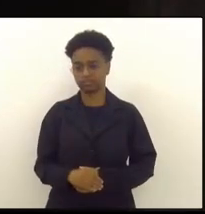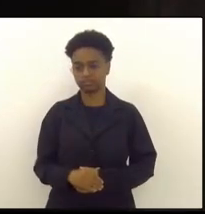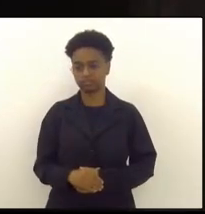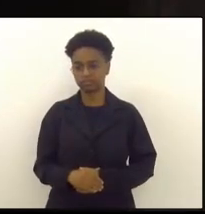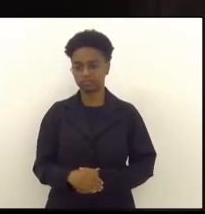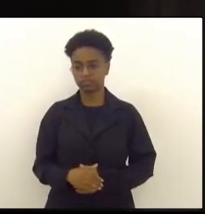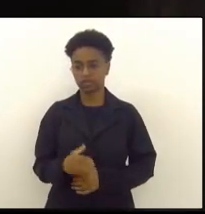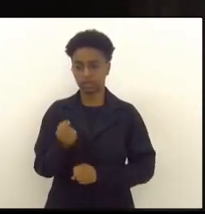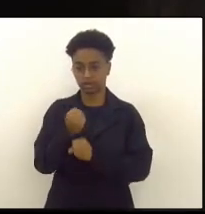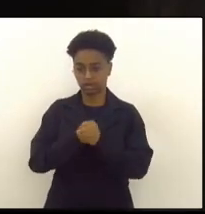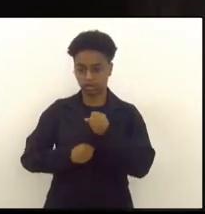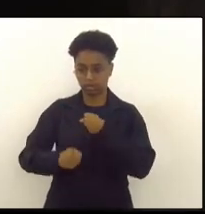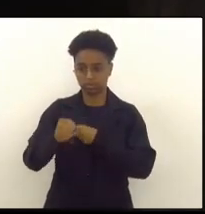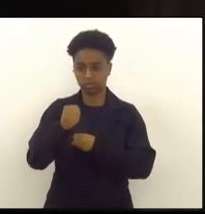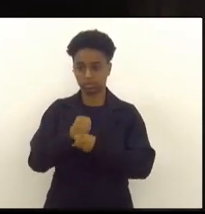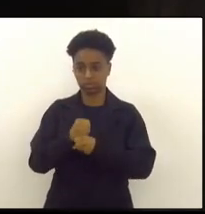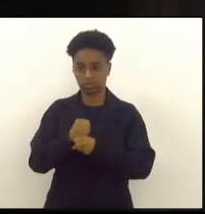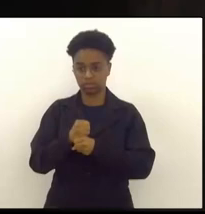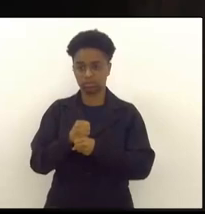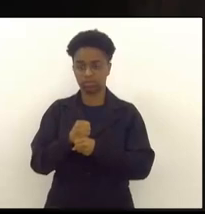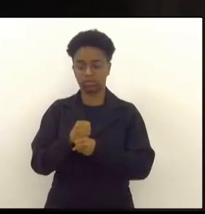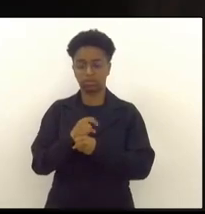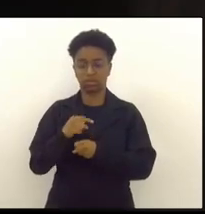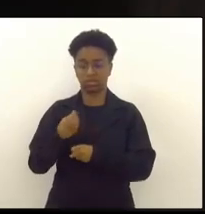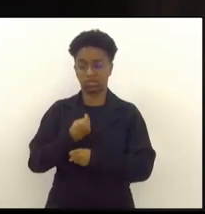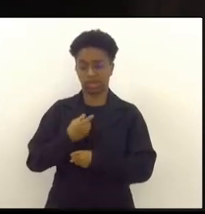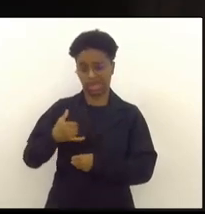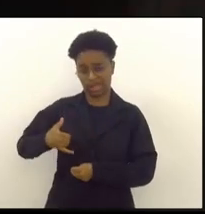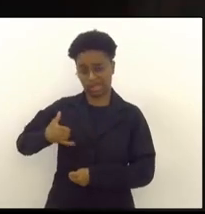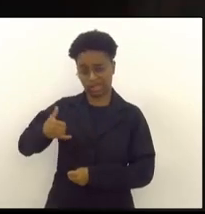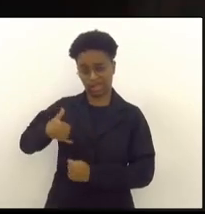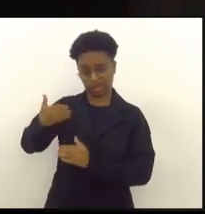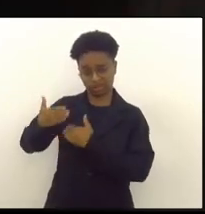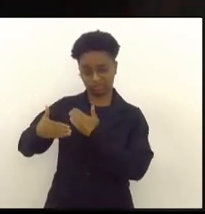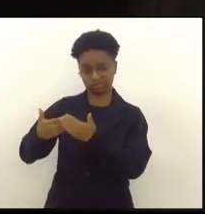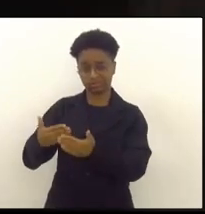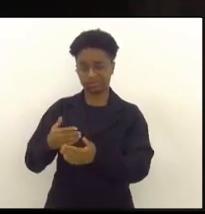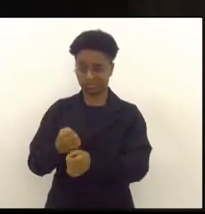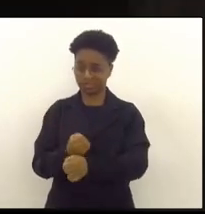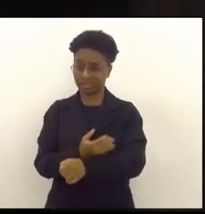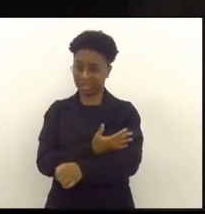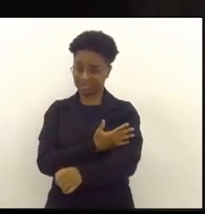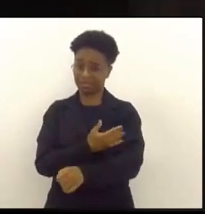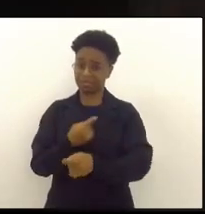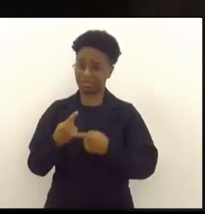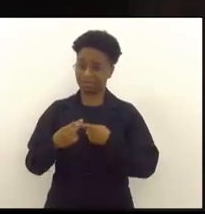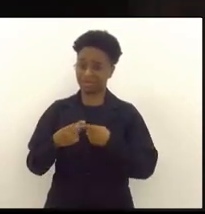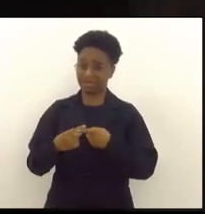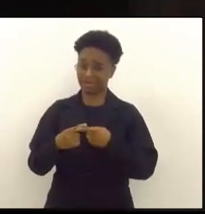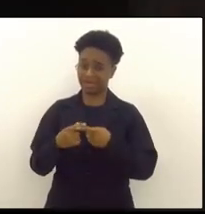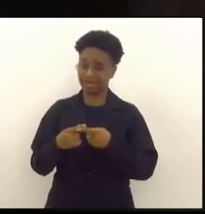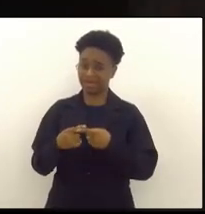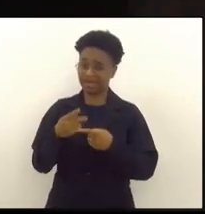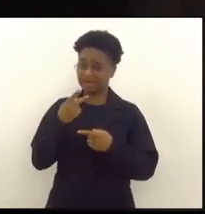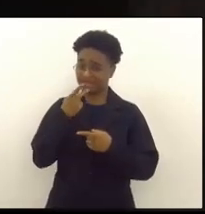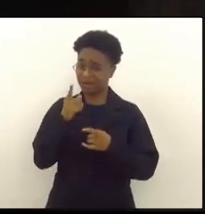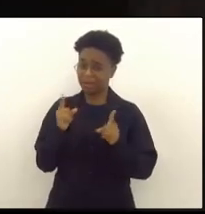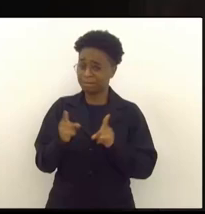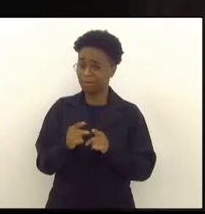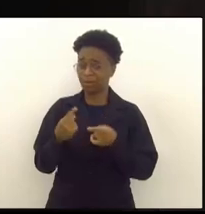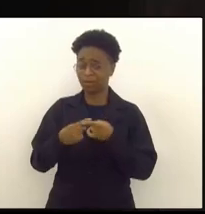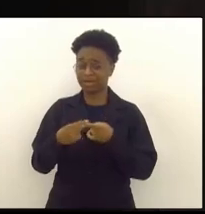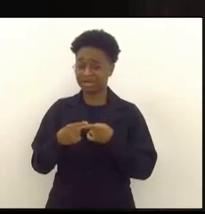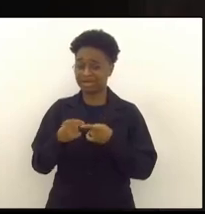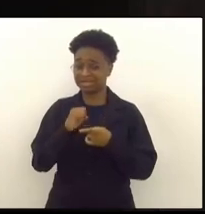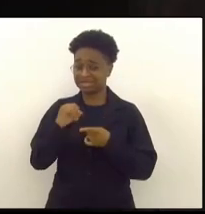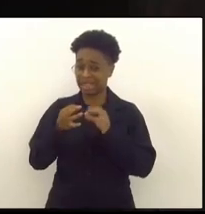Ano passado, a gente, quando vai chegando em certa idade, a emoção, a gente tem que falar pouco, senão daqui a pouco eu vou chorar aqui, aí daqui a pouco eu paro.